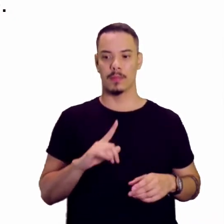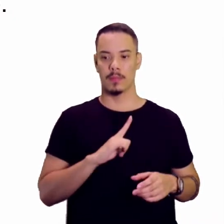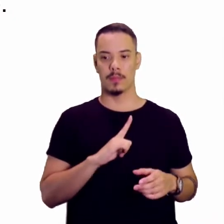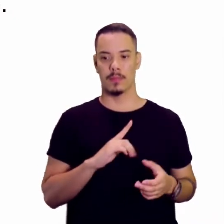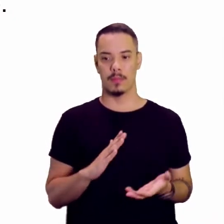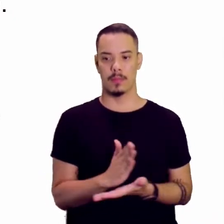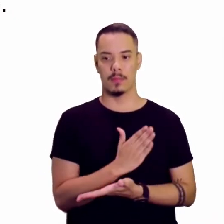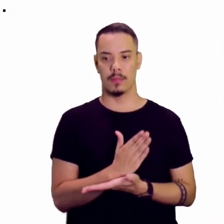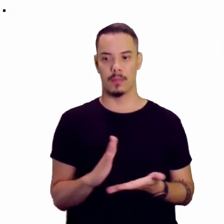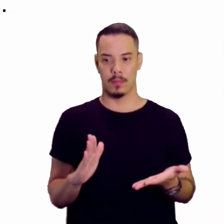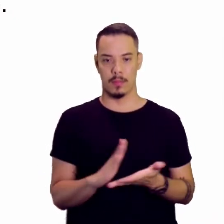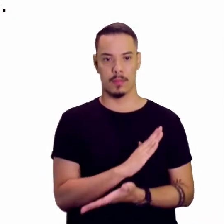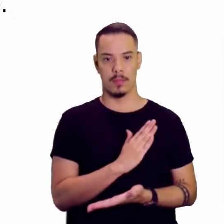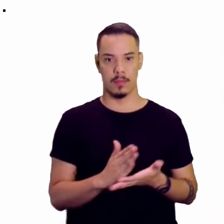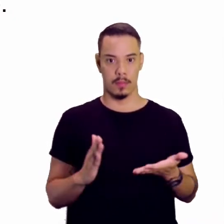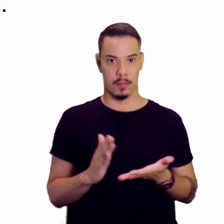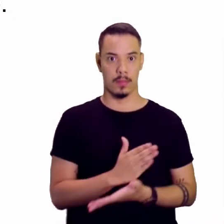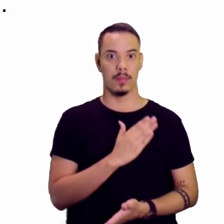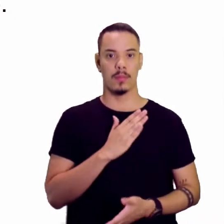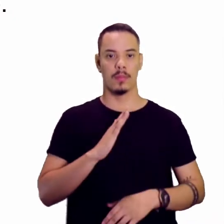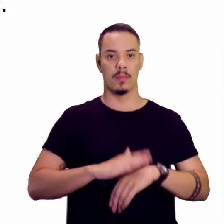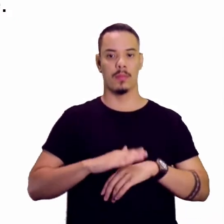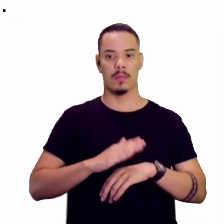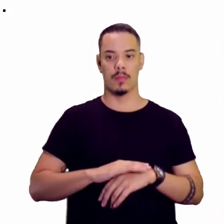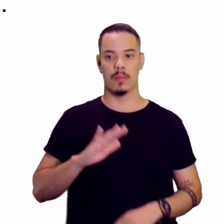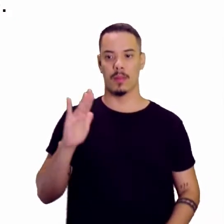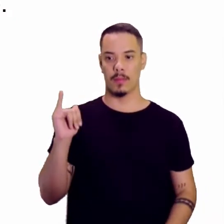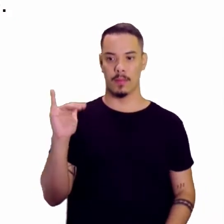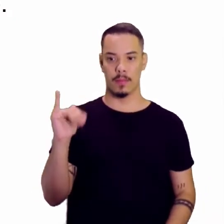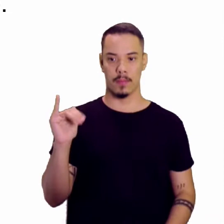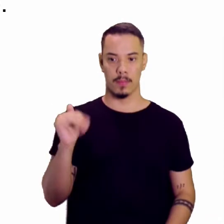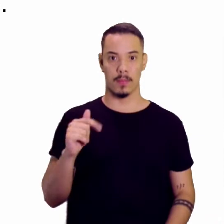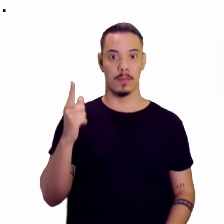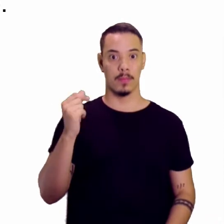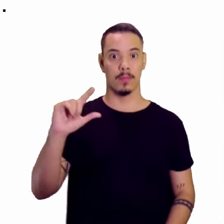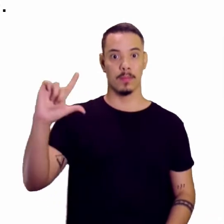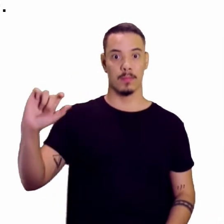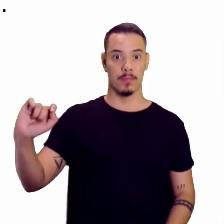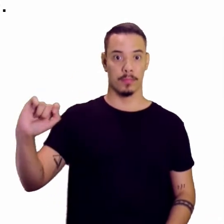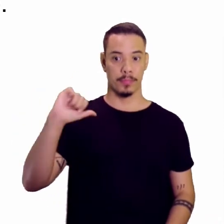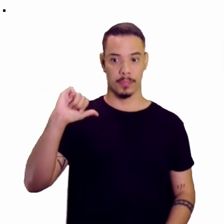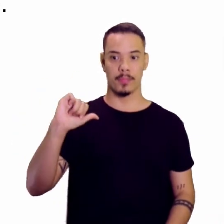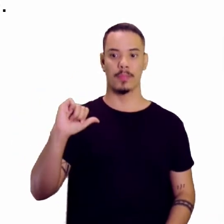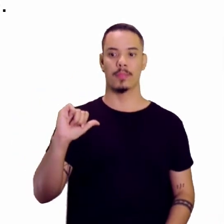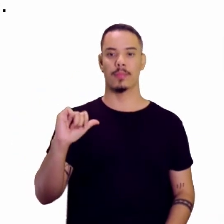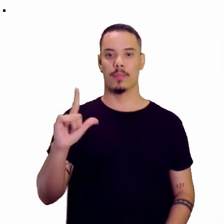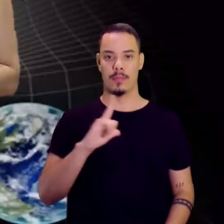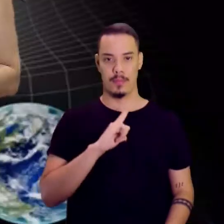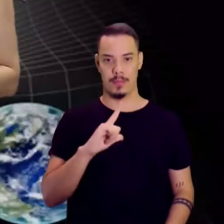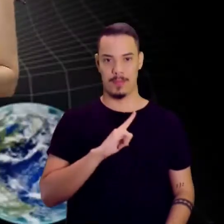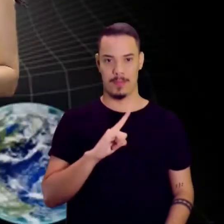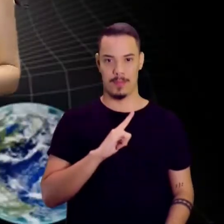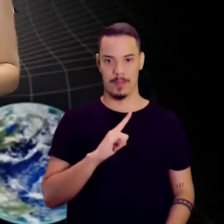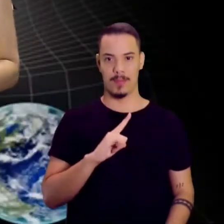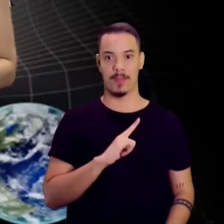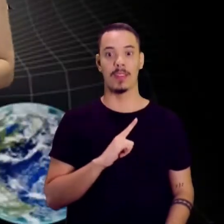na verdade, alguns empresários bem, assim, bonados, né? Que já investiram nisso daí. Quer dizer, com muita grana,